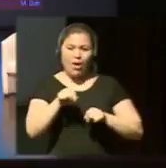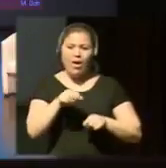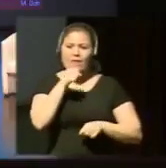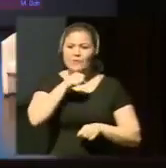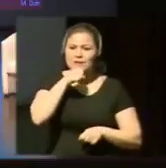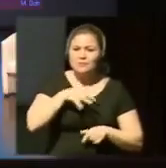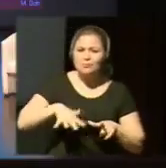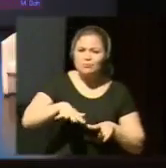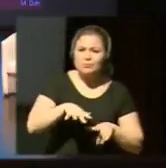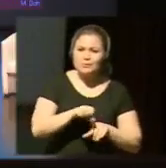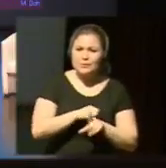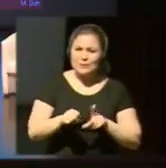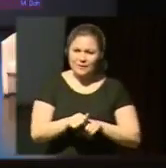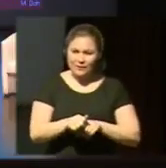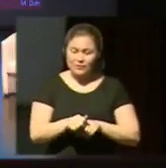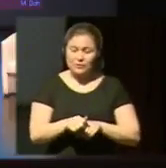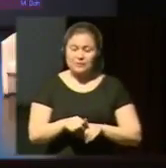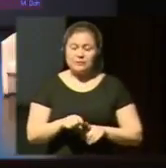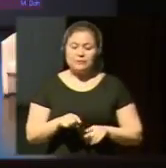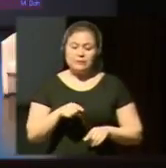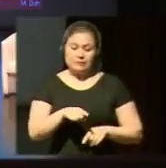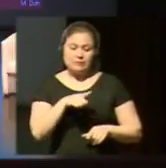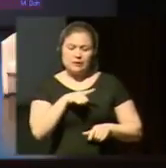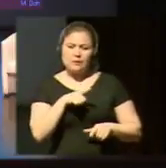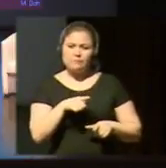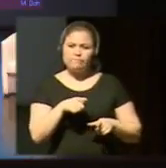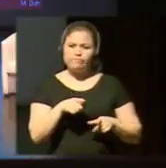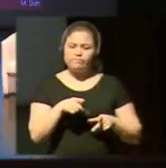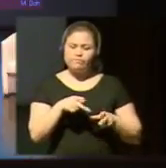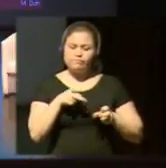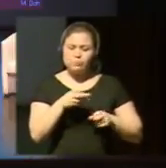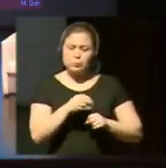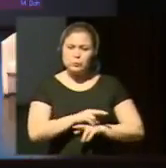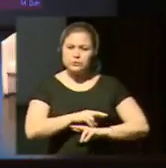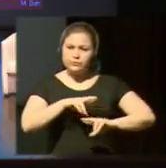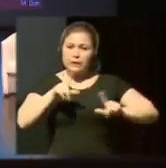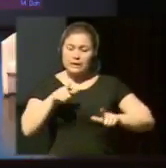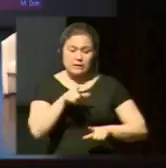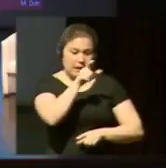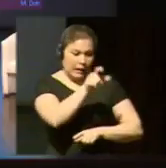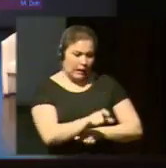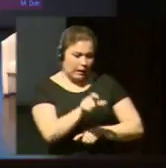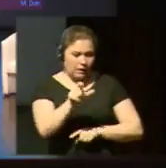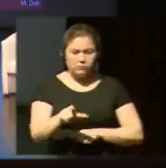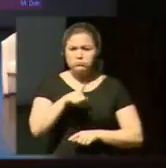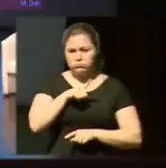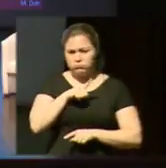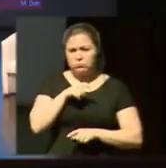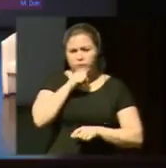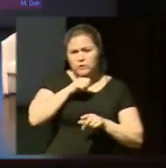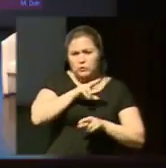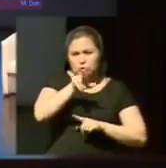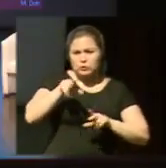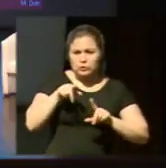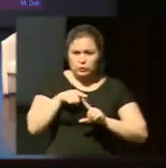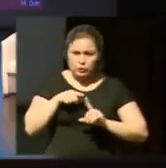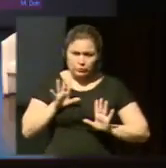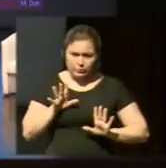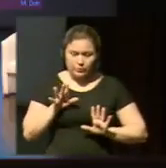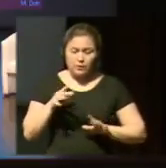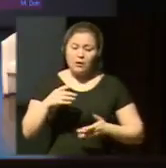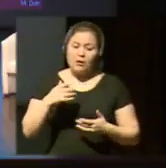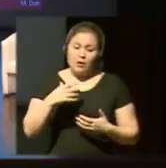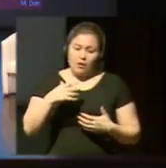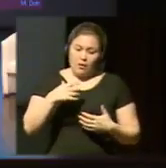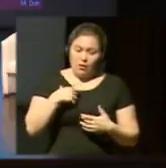sociedade. E ela tem um aspecto muito diferente, cada indivíduo envelhece de forma diferente. Como eu pude